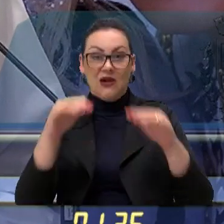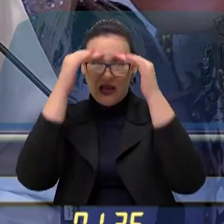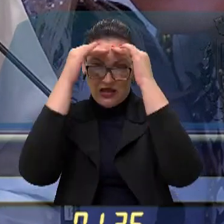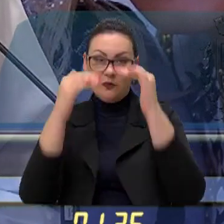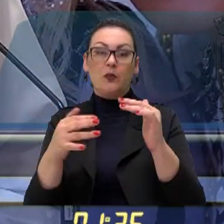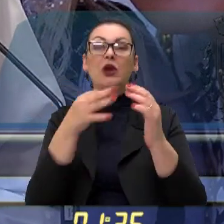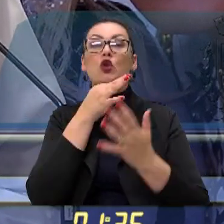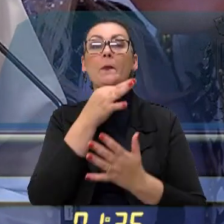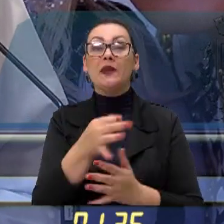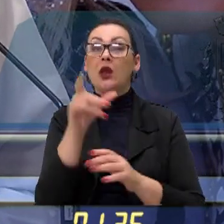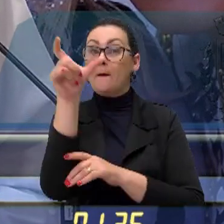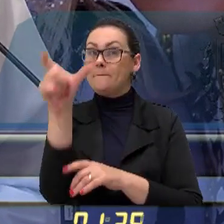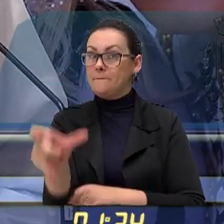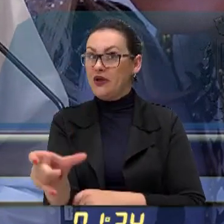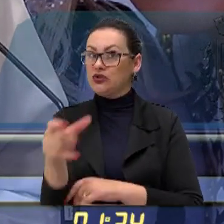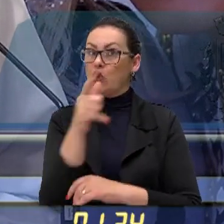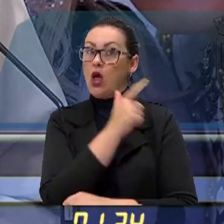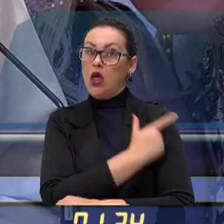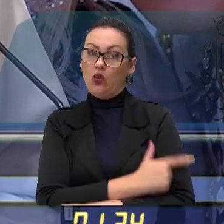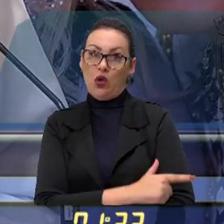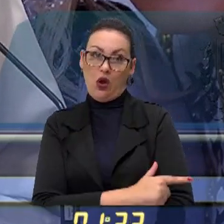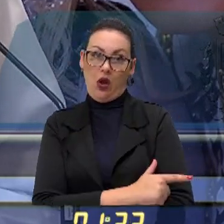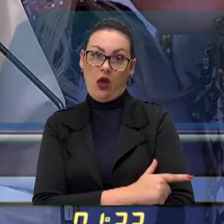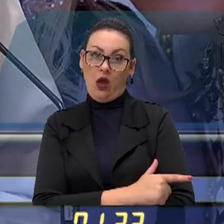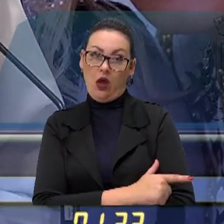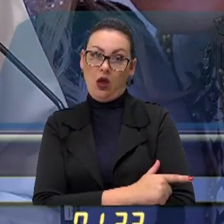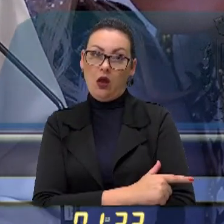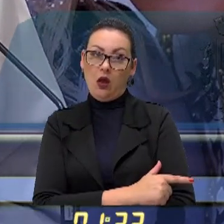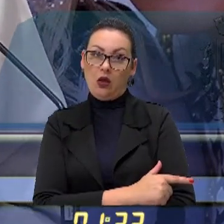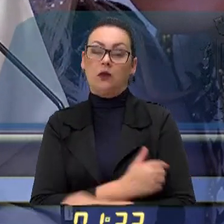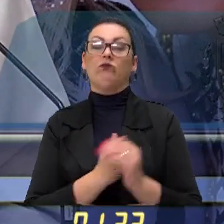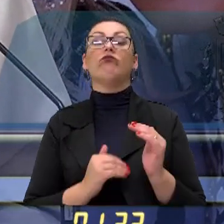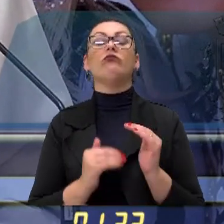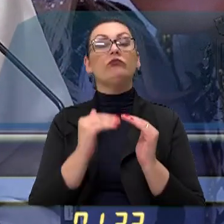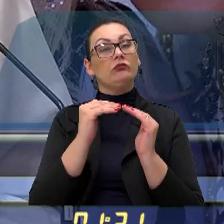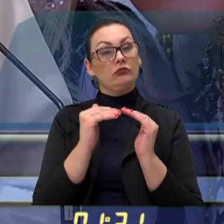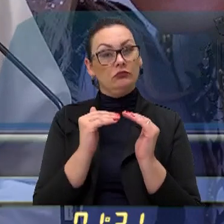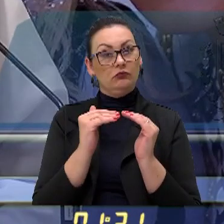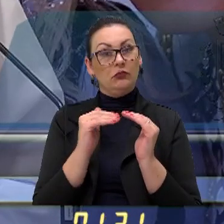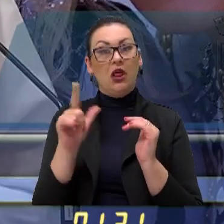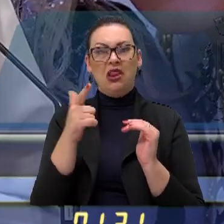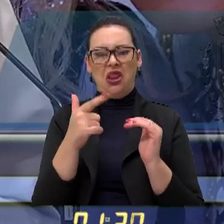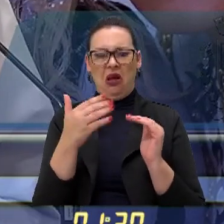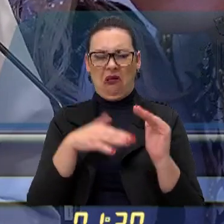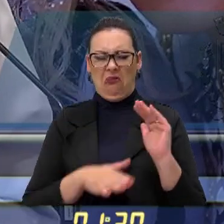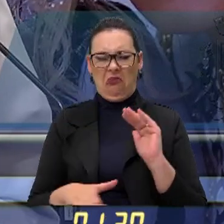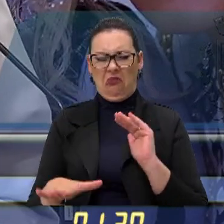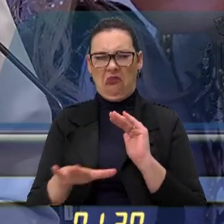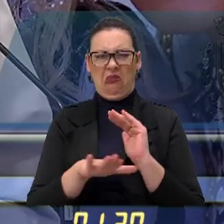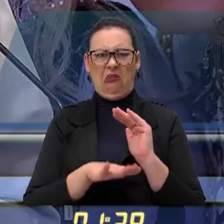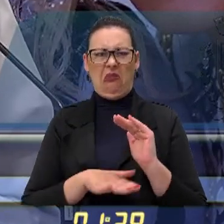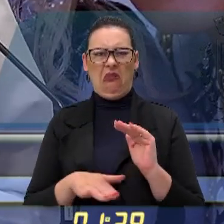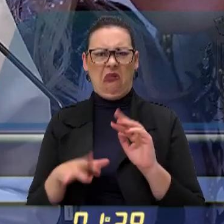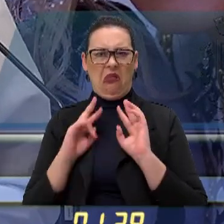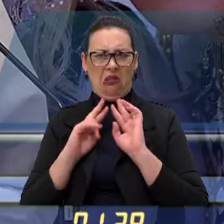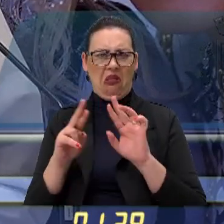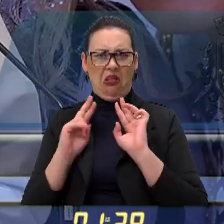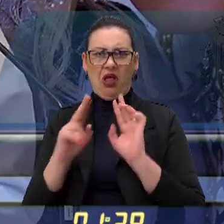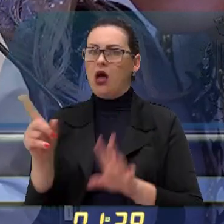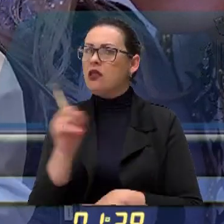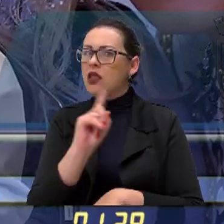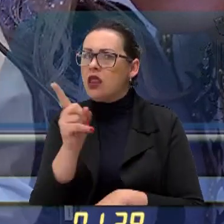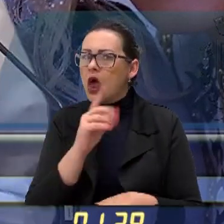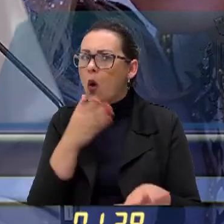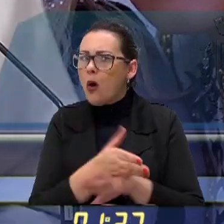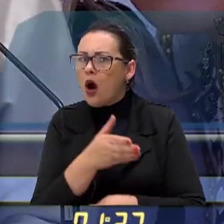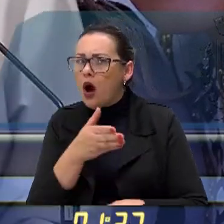as opiniões de pessoas educadas, pessoas com nível, não com baixo calão. Estas não